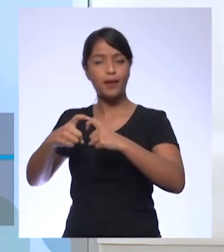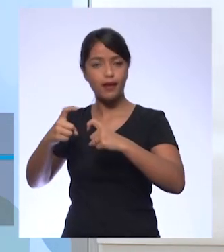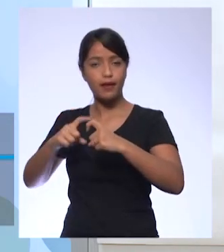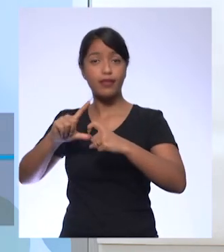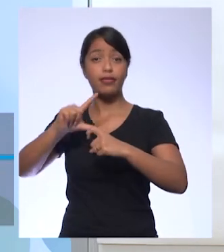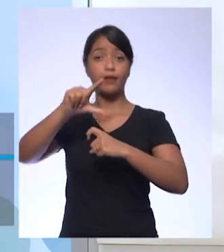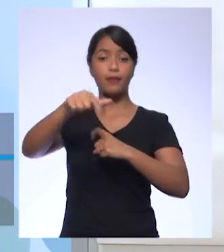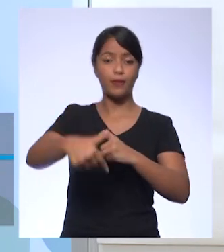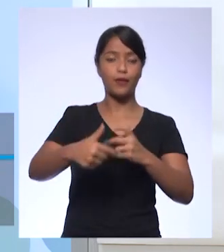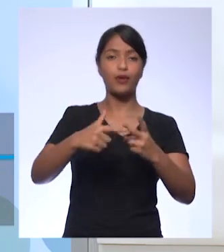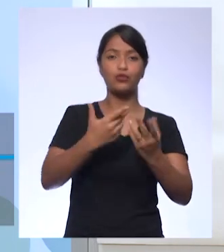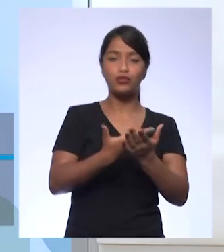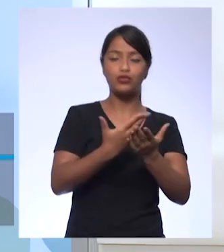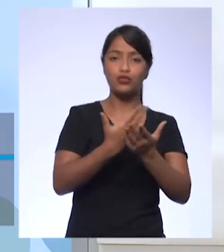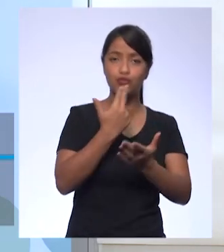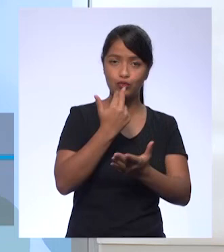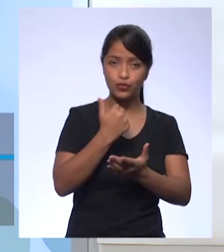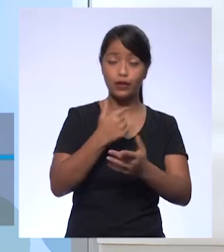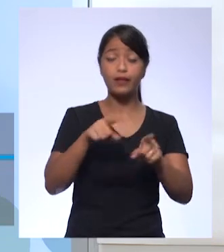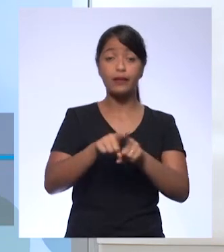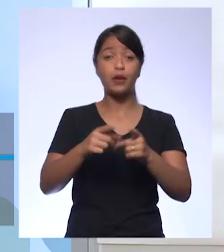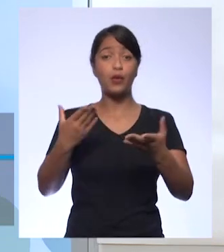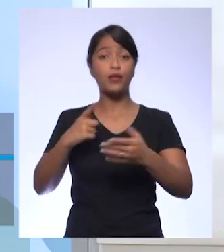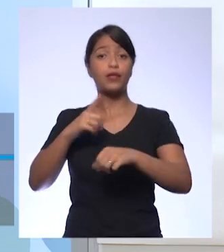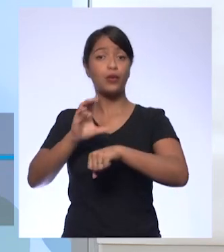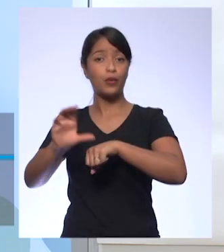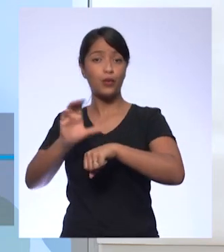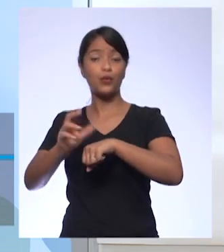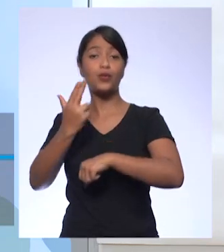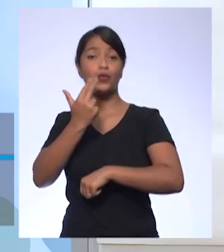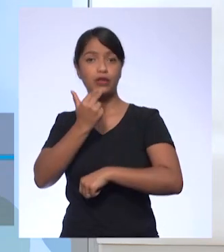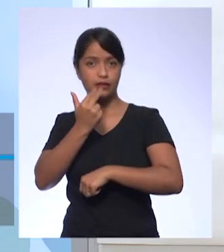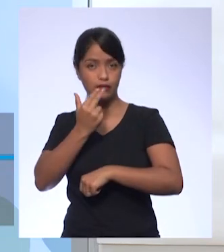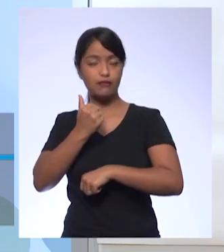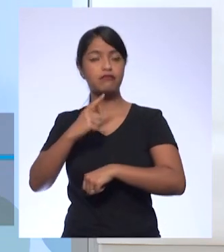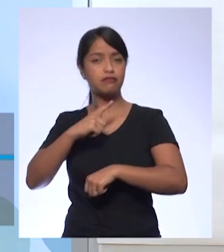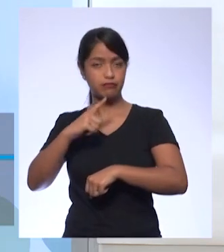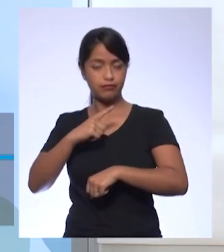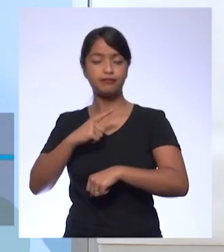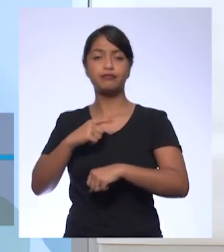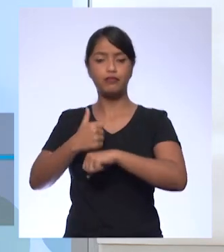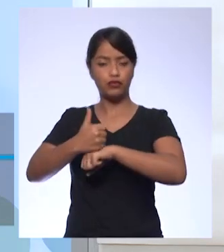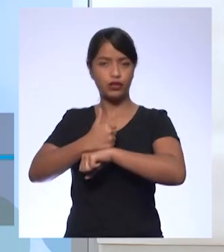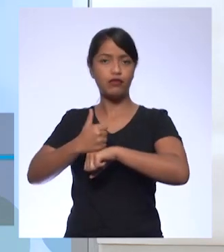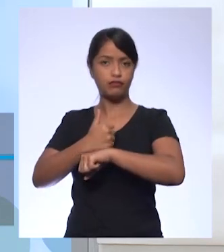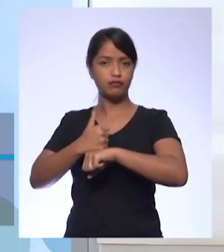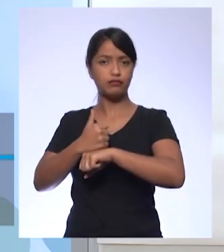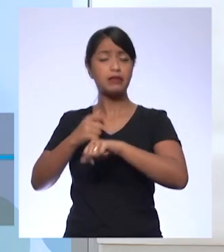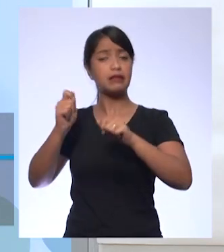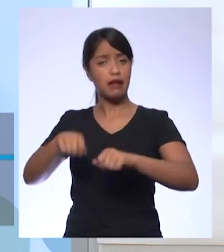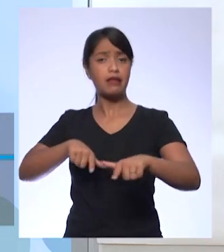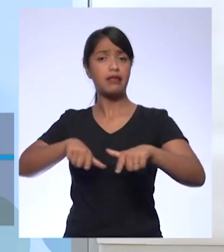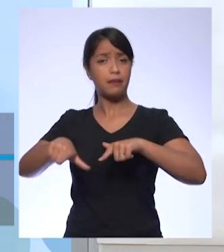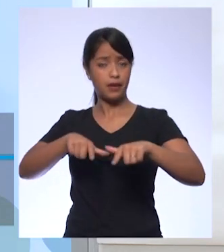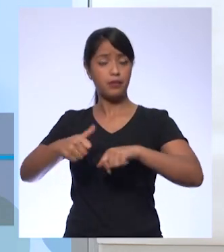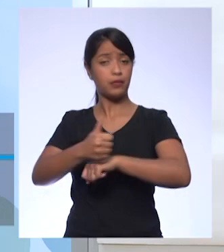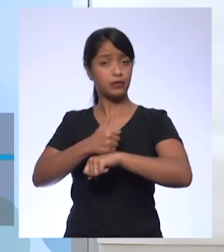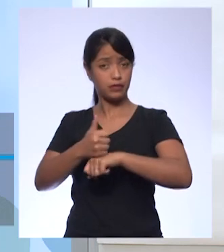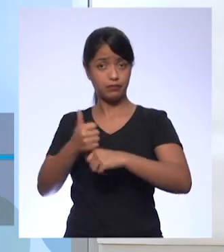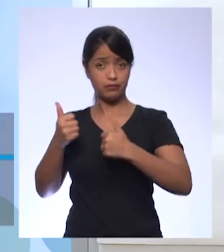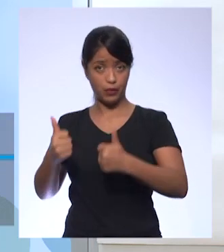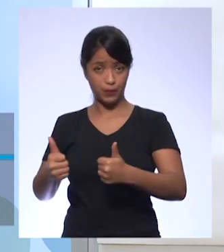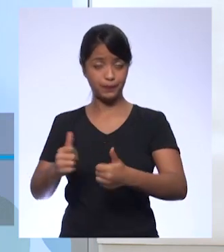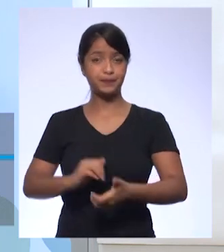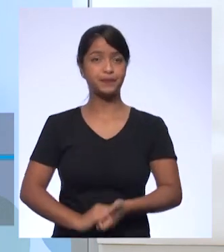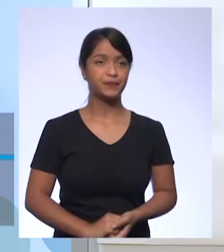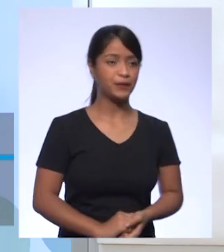E hoje tem um curso que é só de nutrição, que é o nutricionista, tá bom? Então isso dá para trabalhar com isso, tá bom? Pois